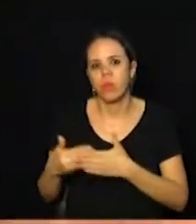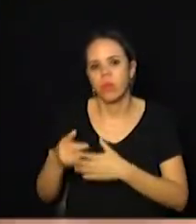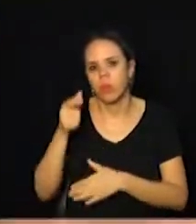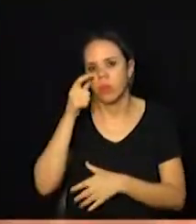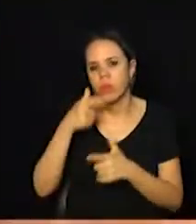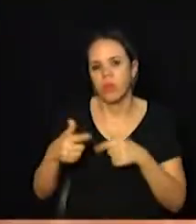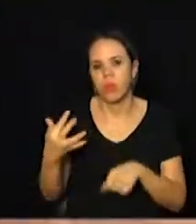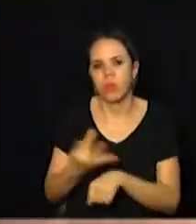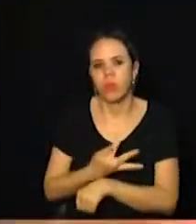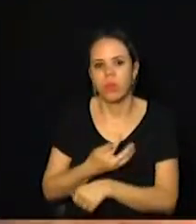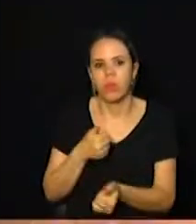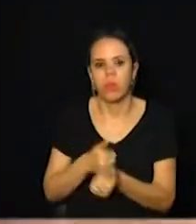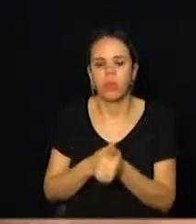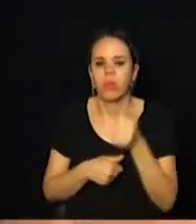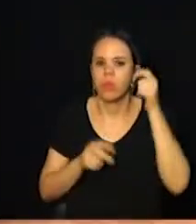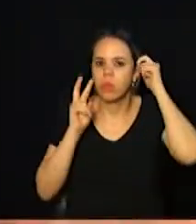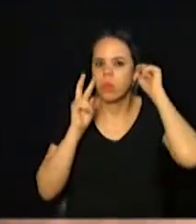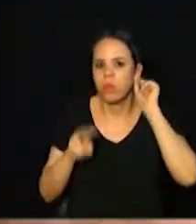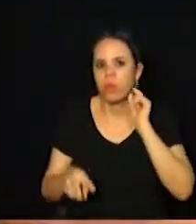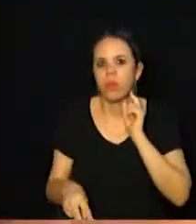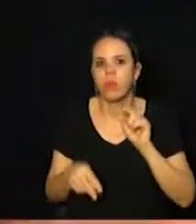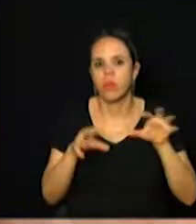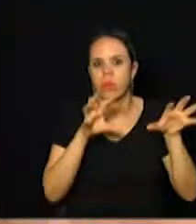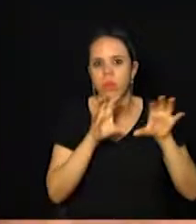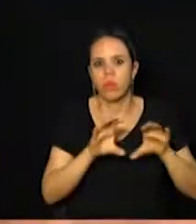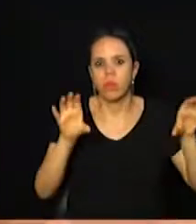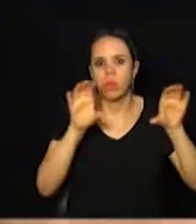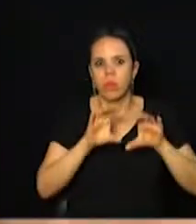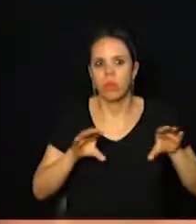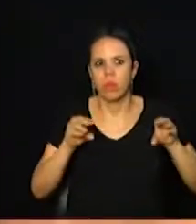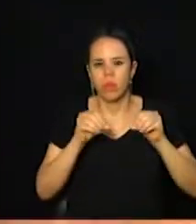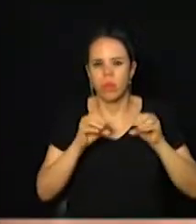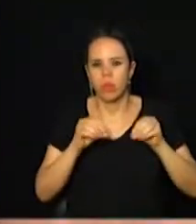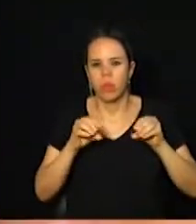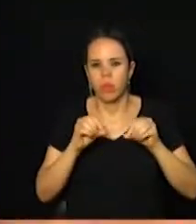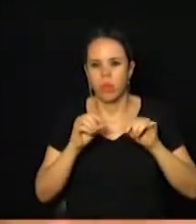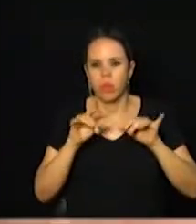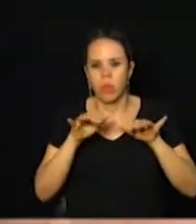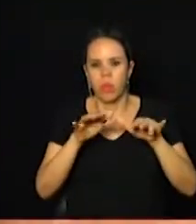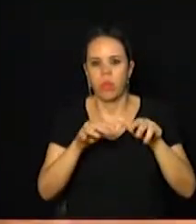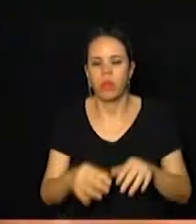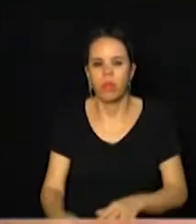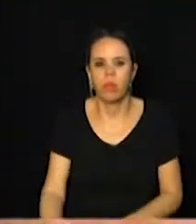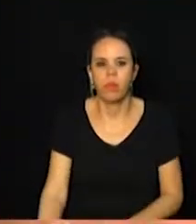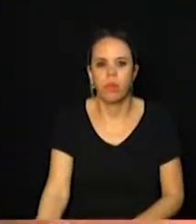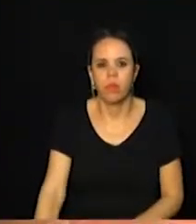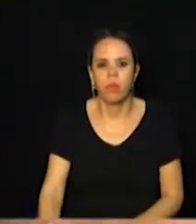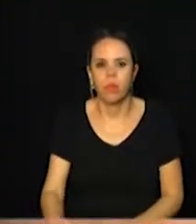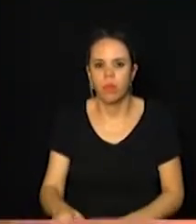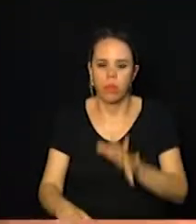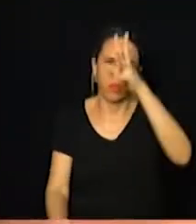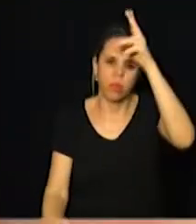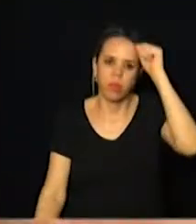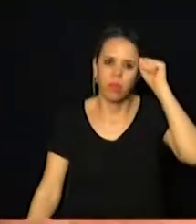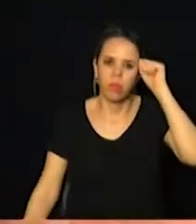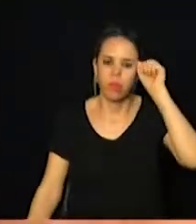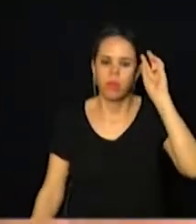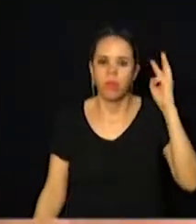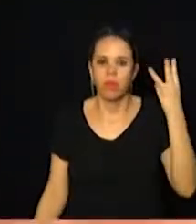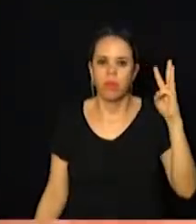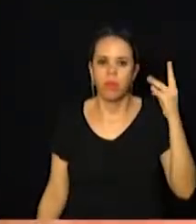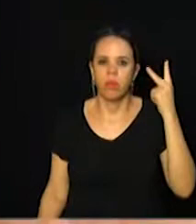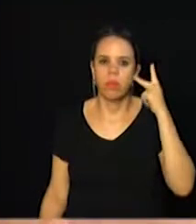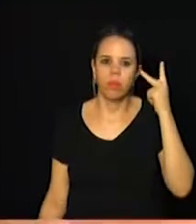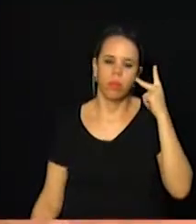viu sufoco passa-lo recentemente deixa eu falar e nuvem tempestade de areia no Amazonas do Maranhão